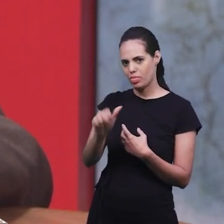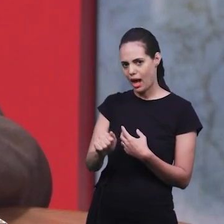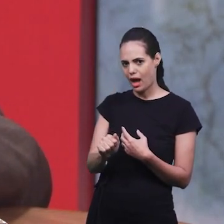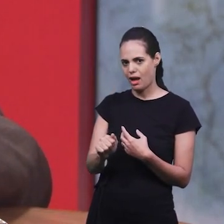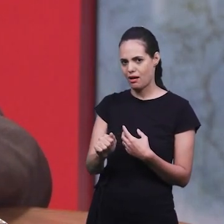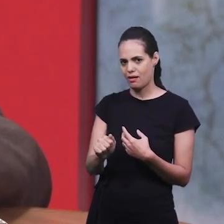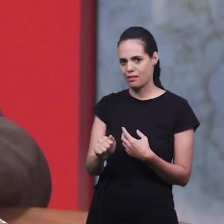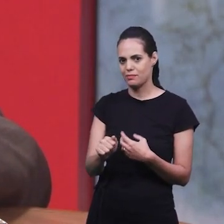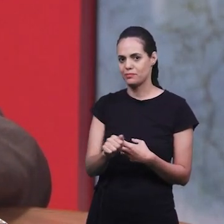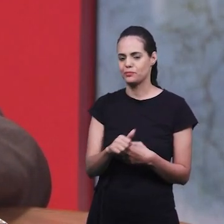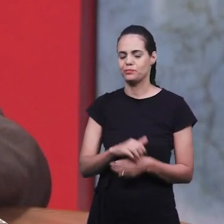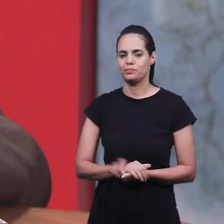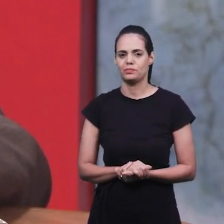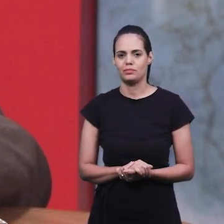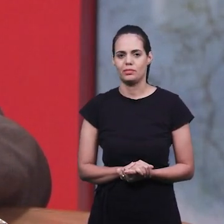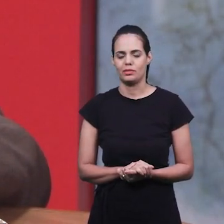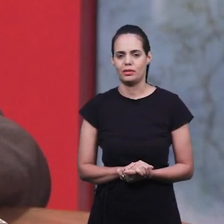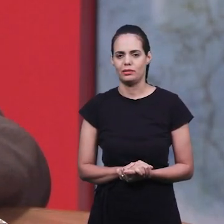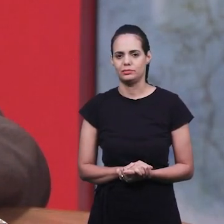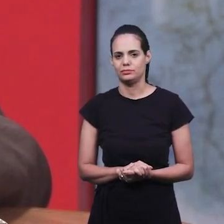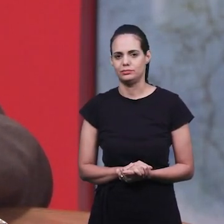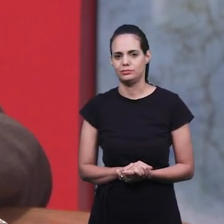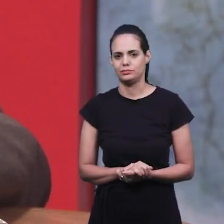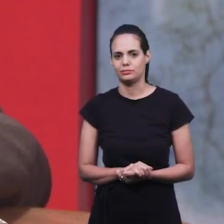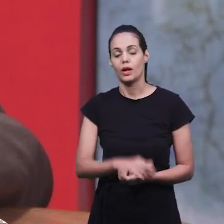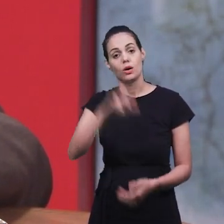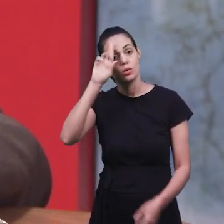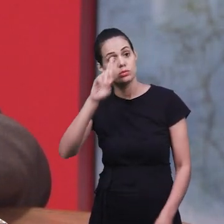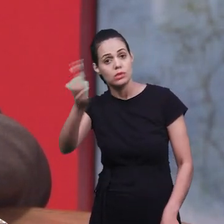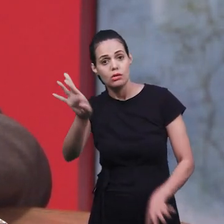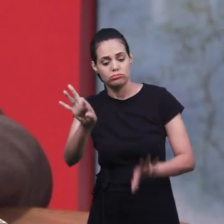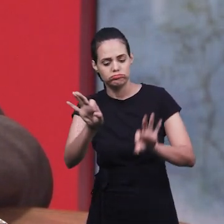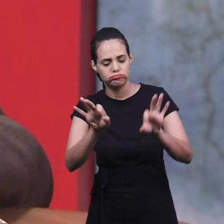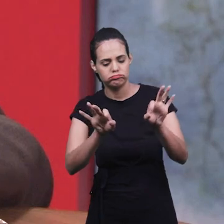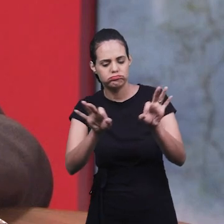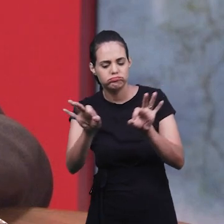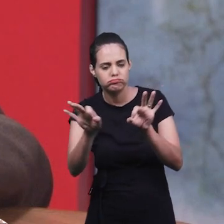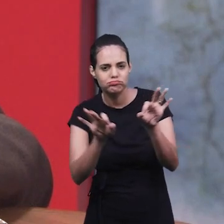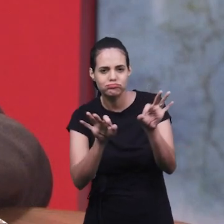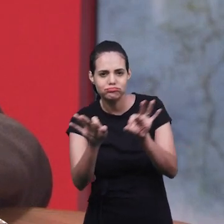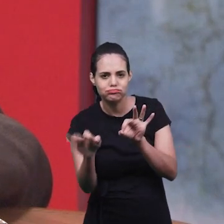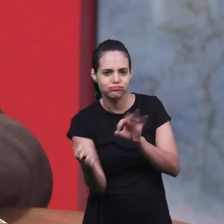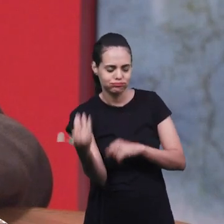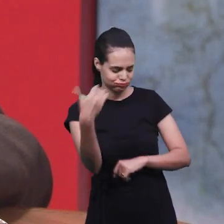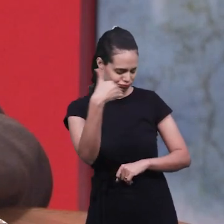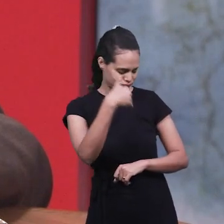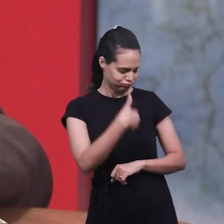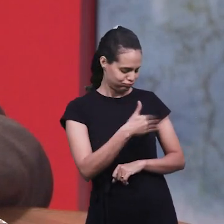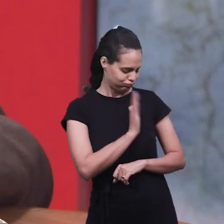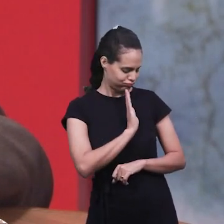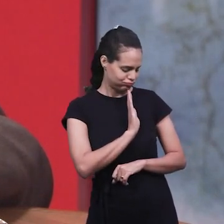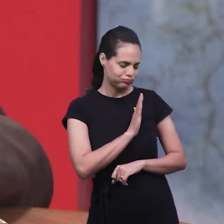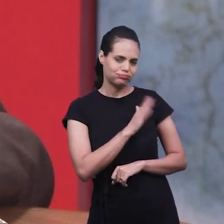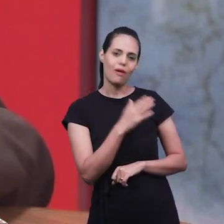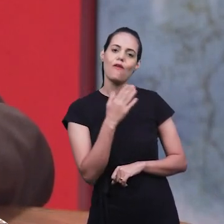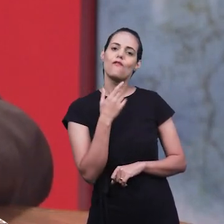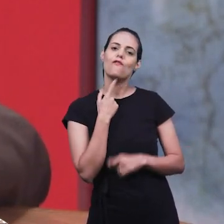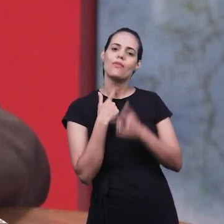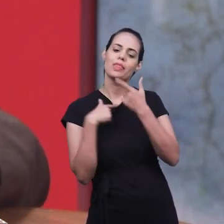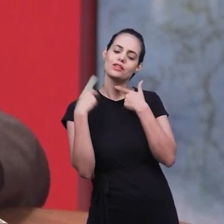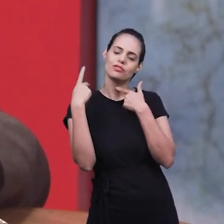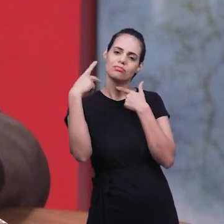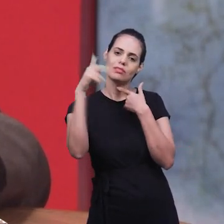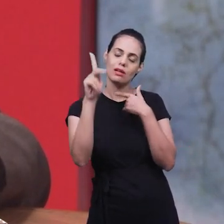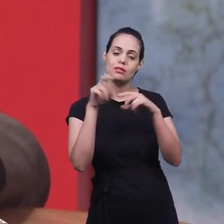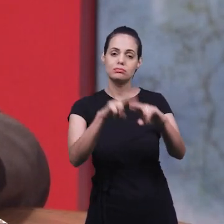ele escreveria a sua vontade, a lei ou a sua vontade, nos seus corações. Então,